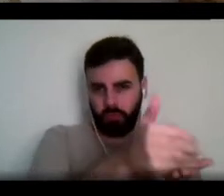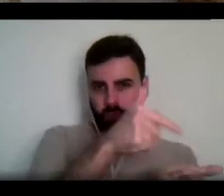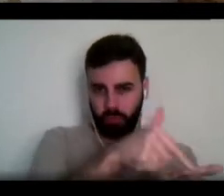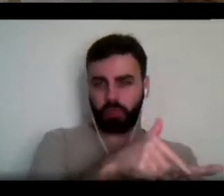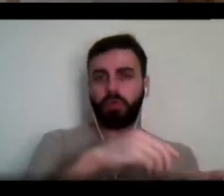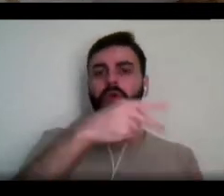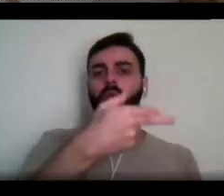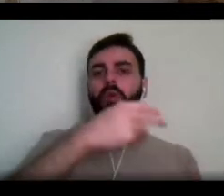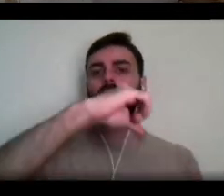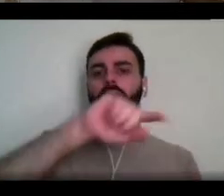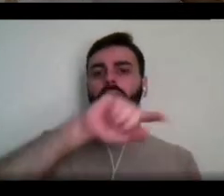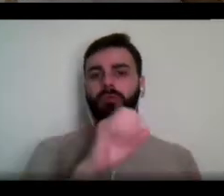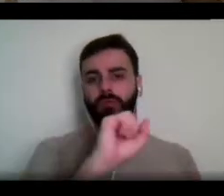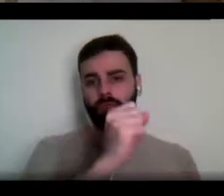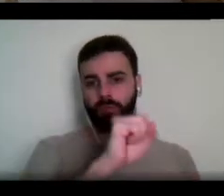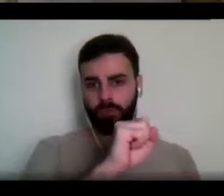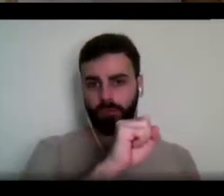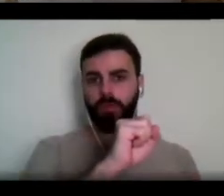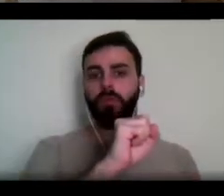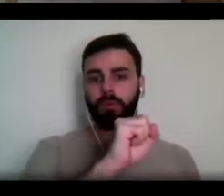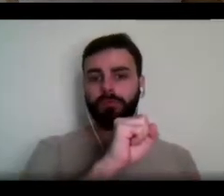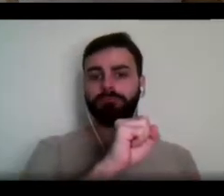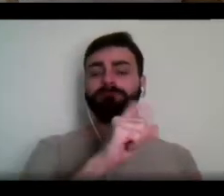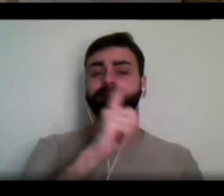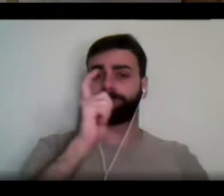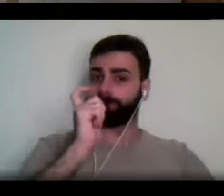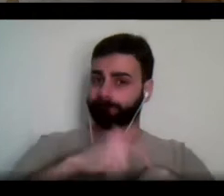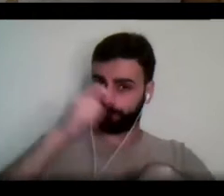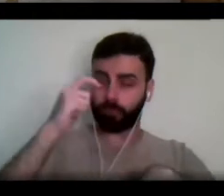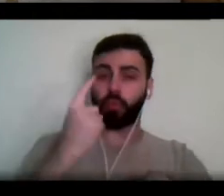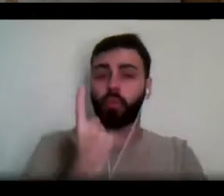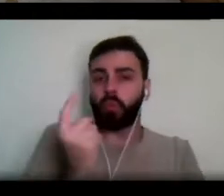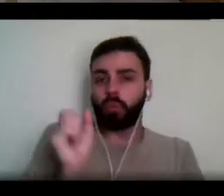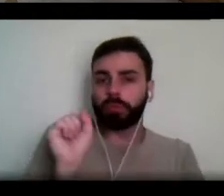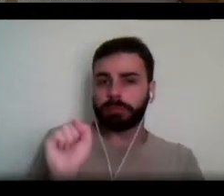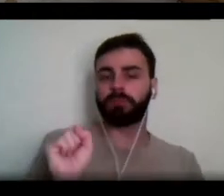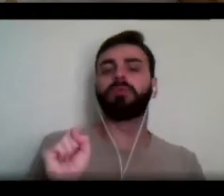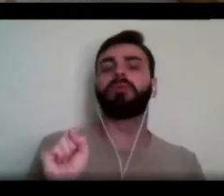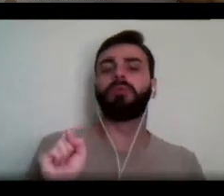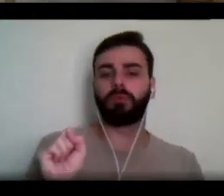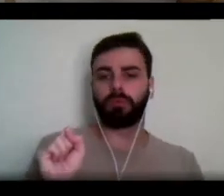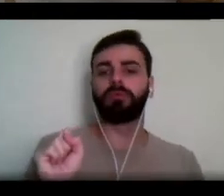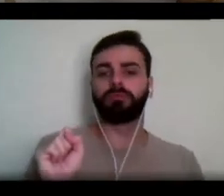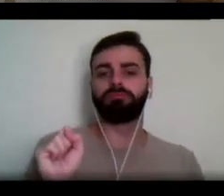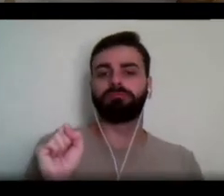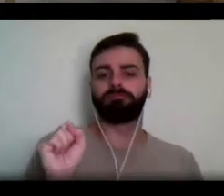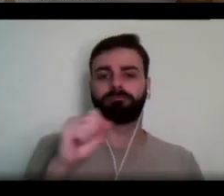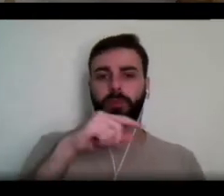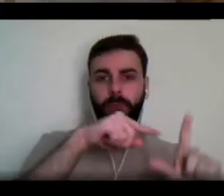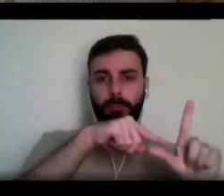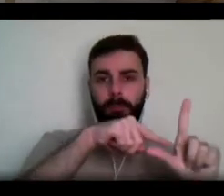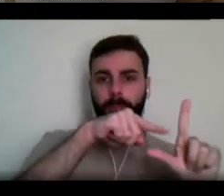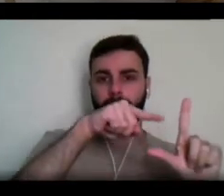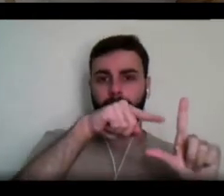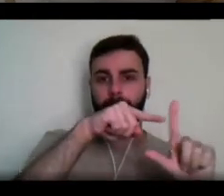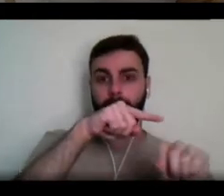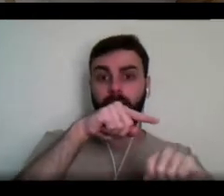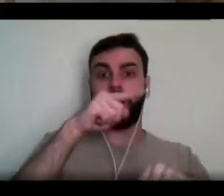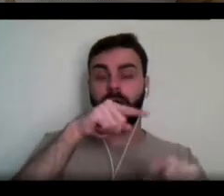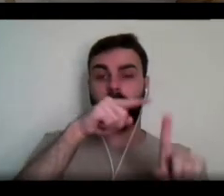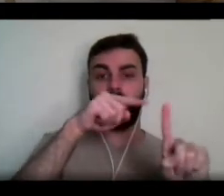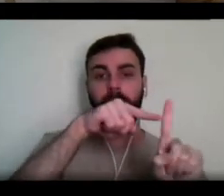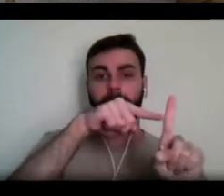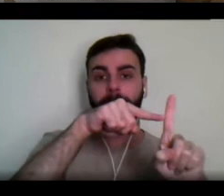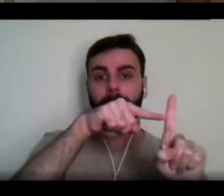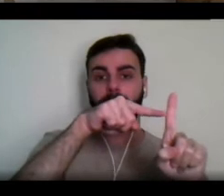por segundo, exatamente no instante, 1 segundo, que é o instante em que eu solto a segunda bola, a bola